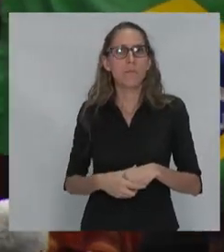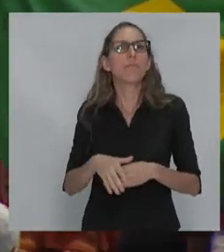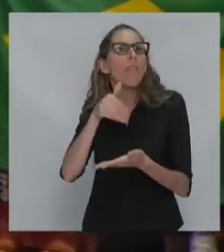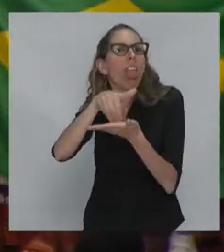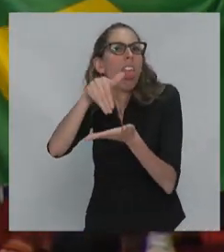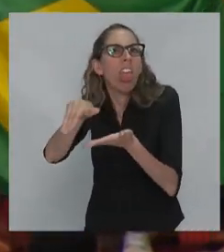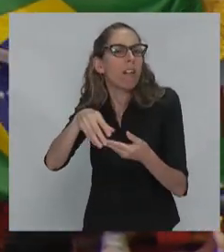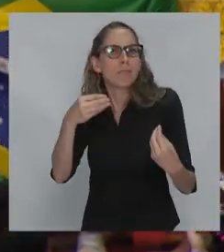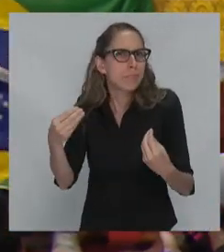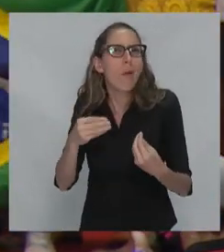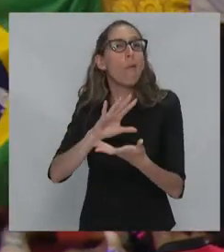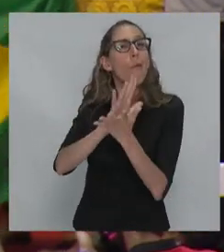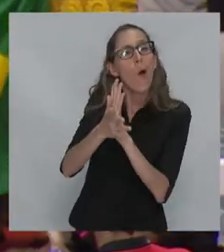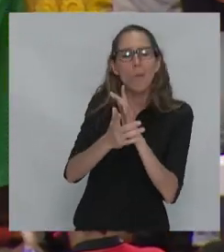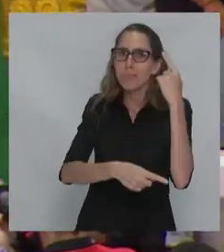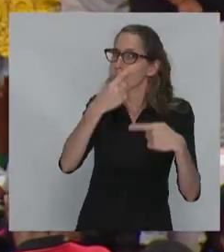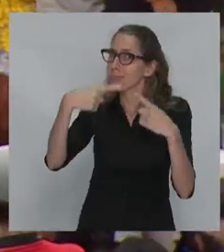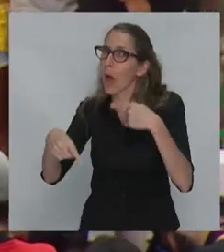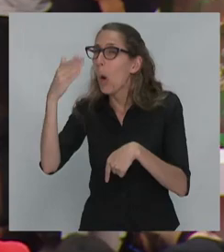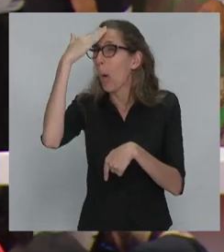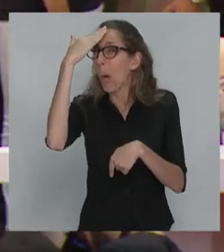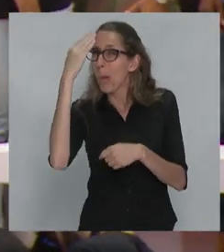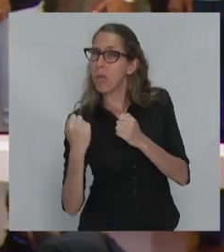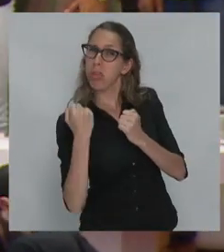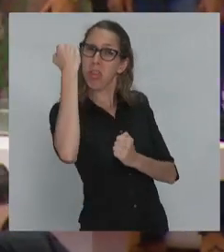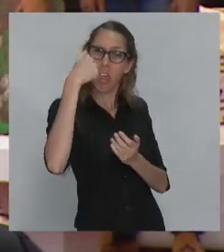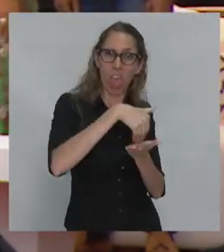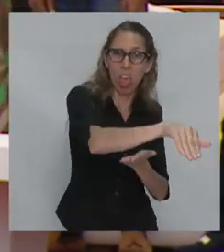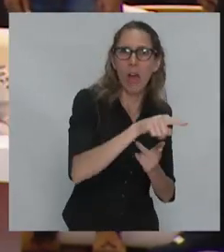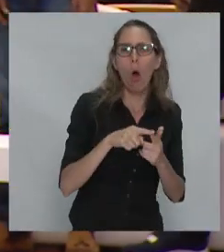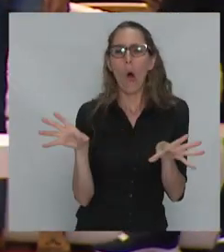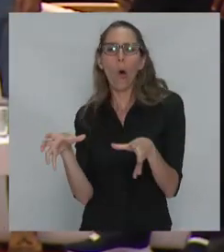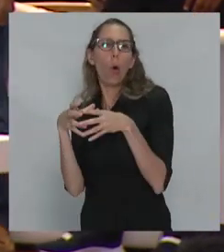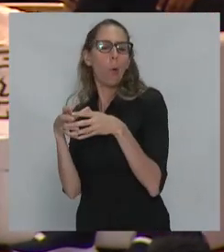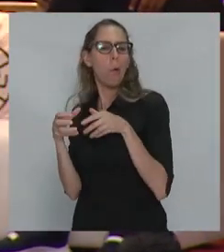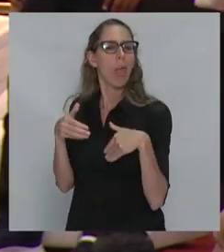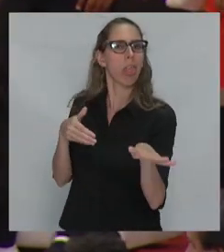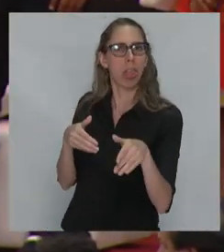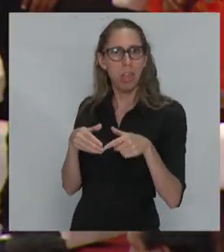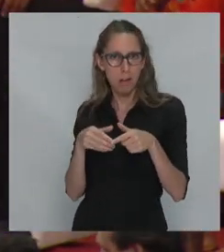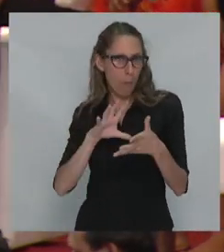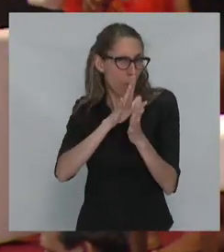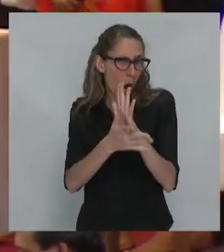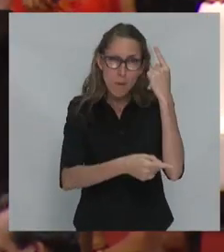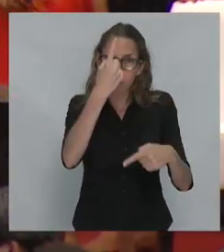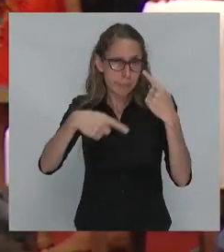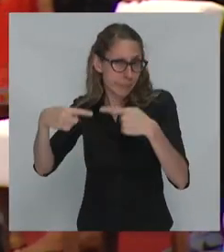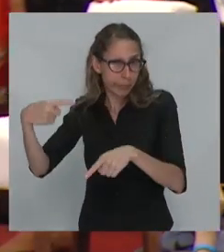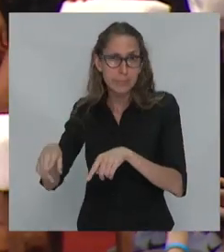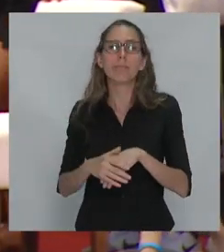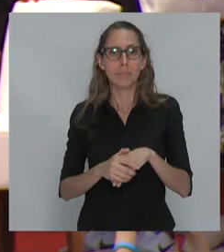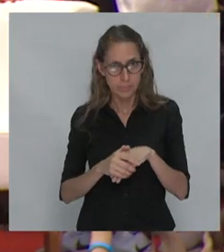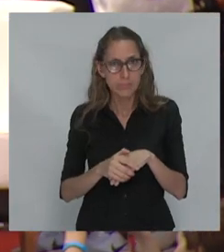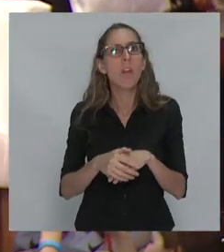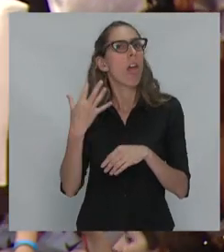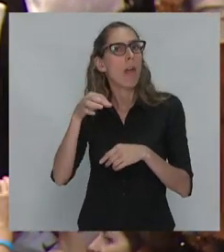ser o cultural, pode ser o de classe, tem diversas formas. Portanto, lutar contra o racismo é